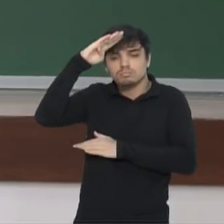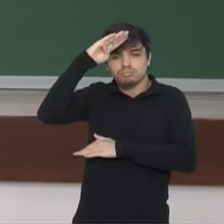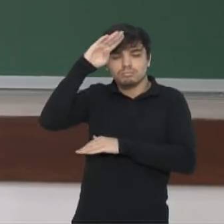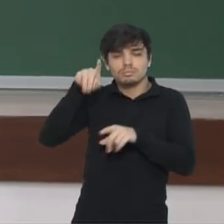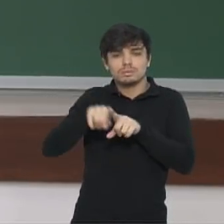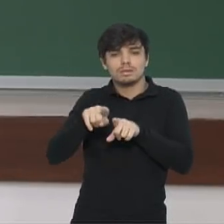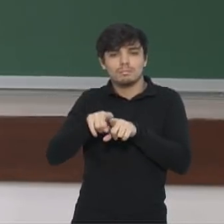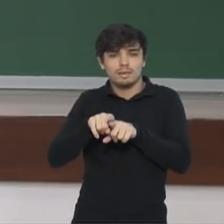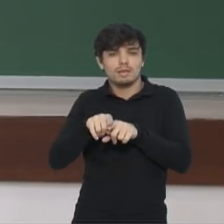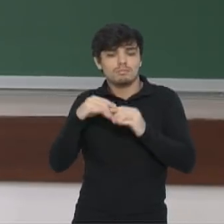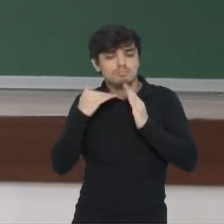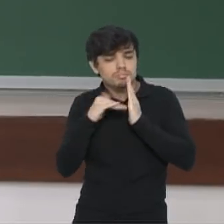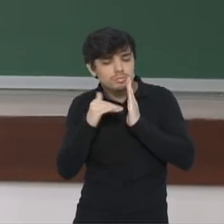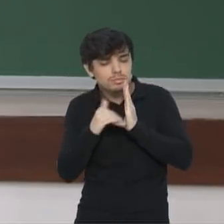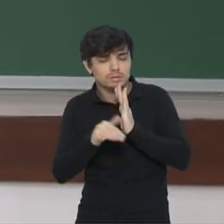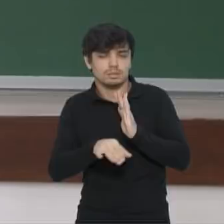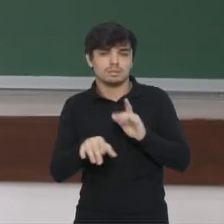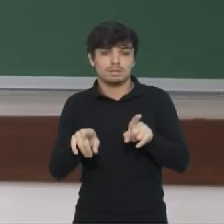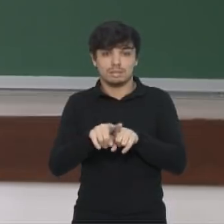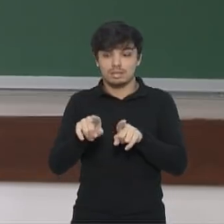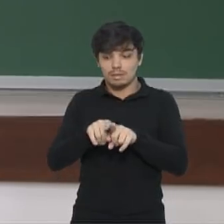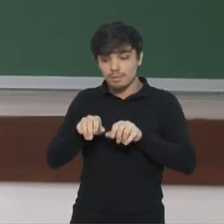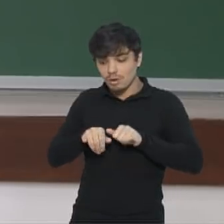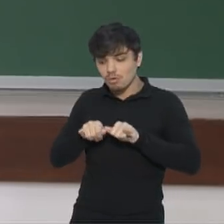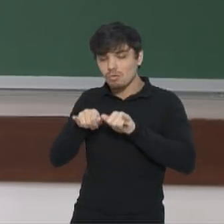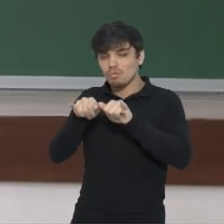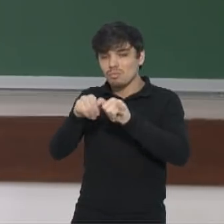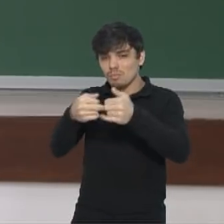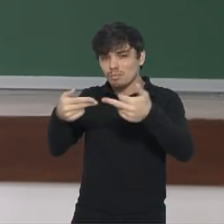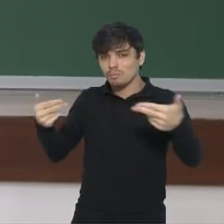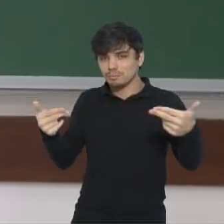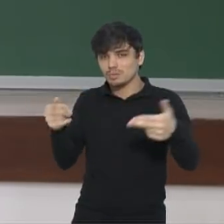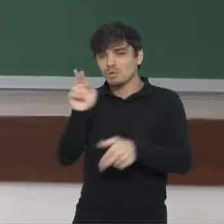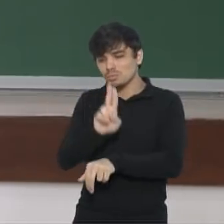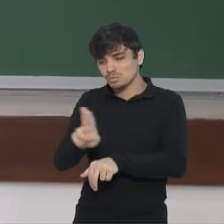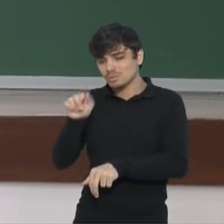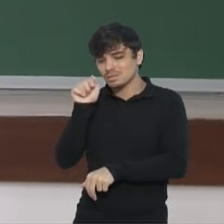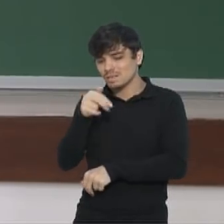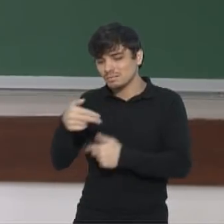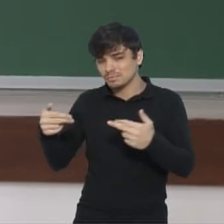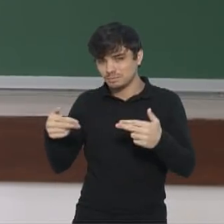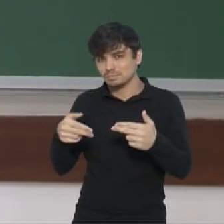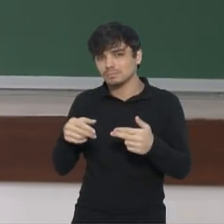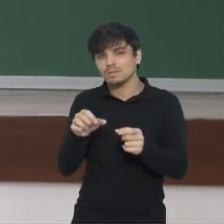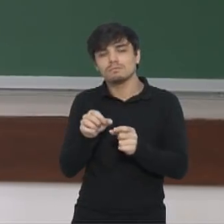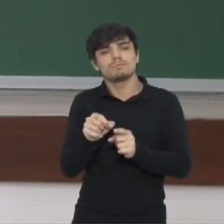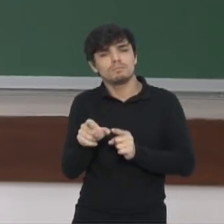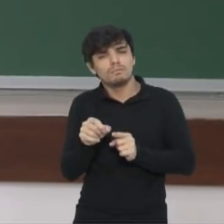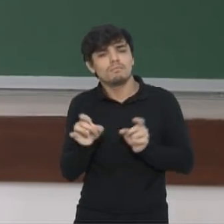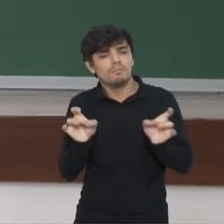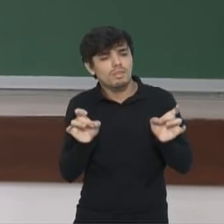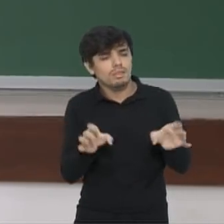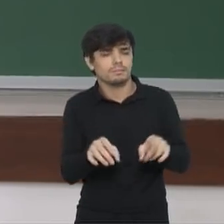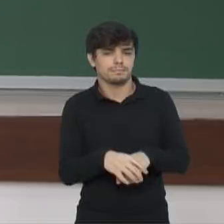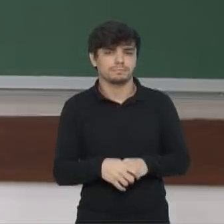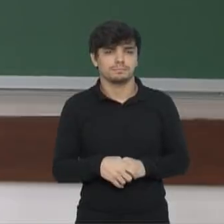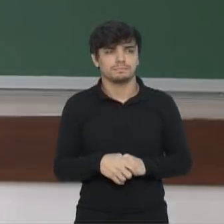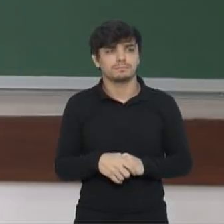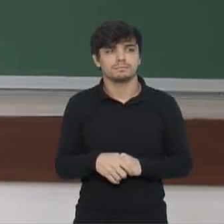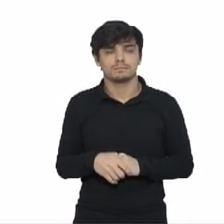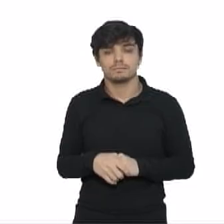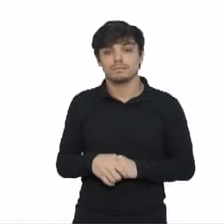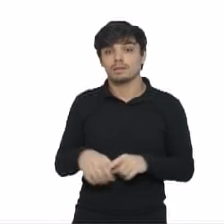mensagens, e também a parte dos comerciantes, que utilizavam aquelas estradas para poder fazer o comércio. Nós